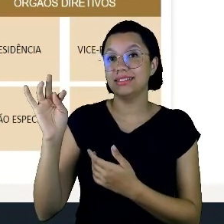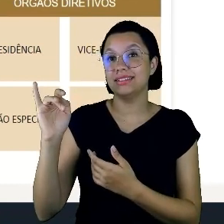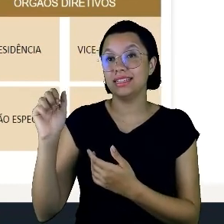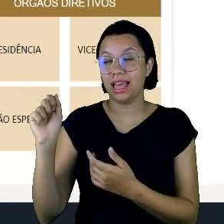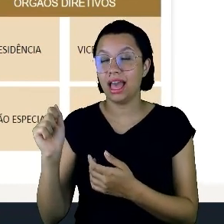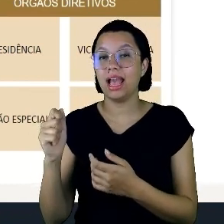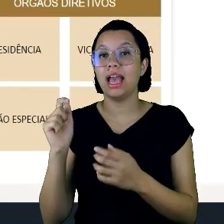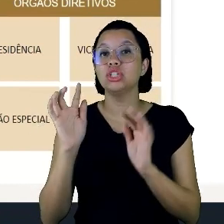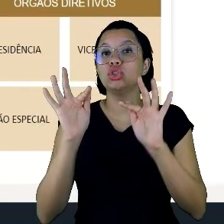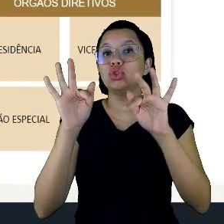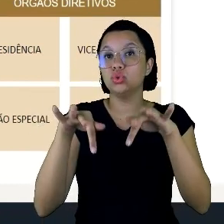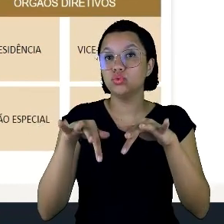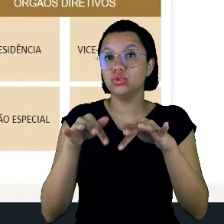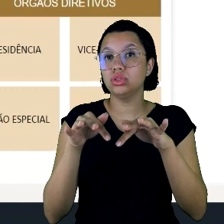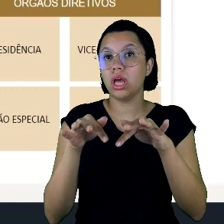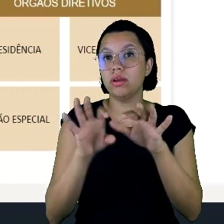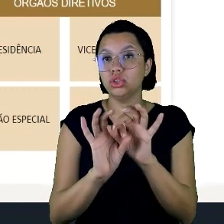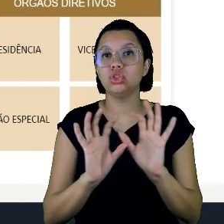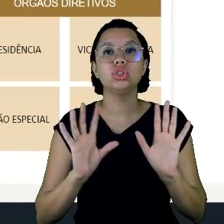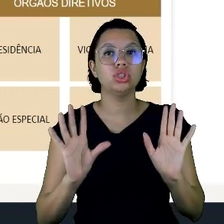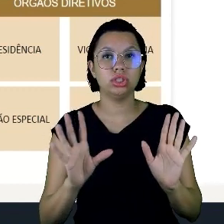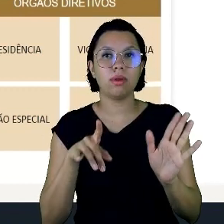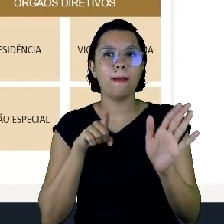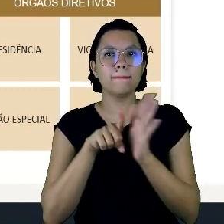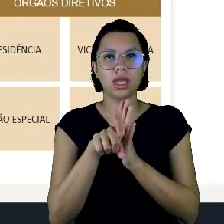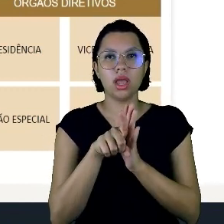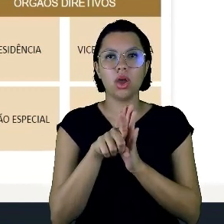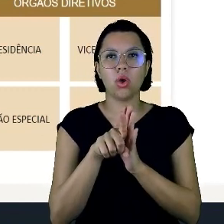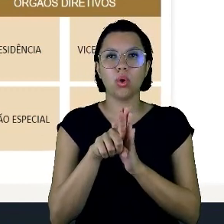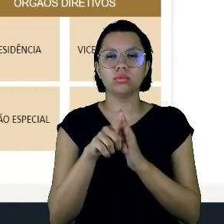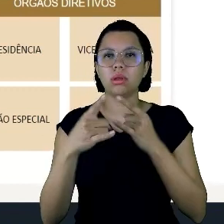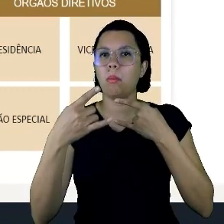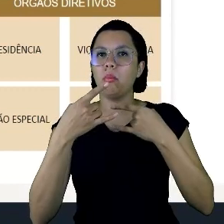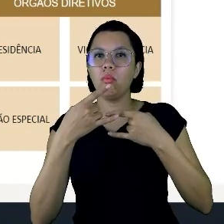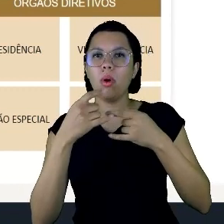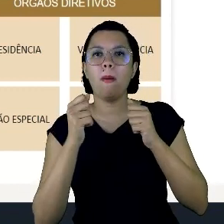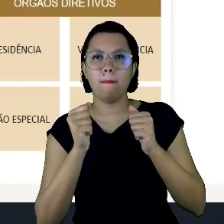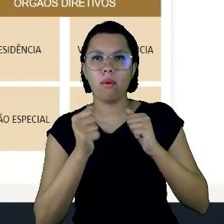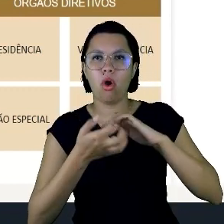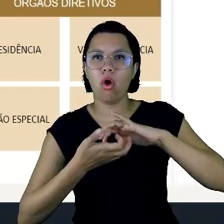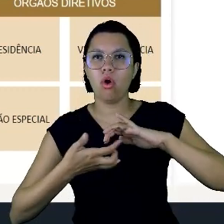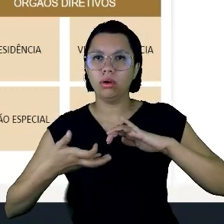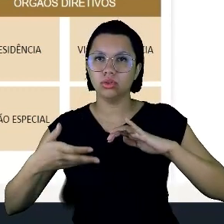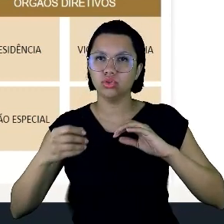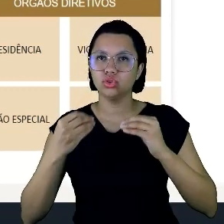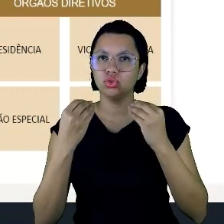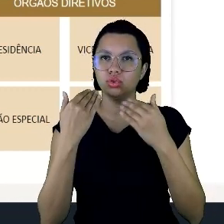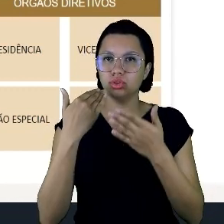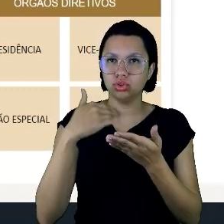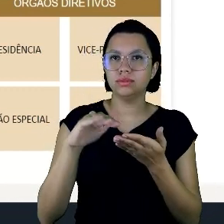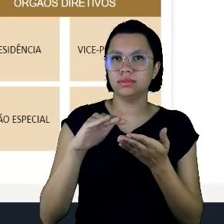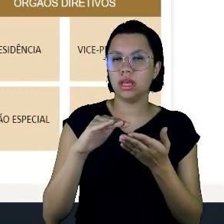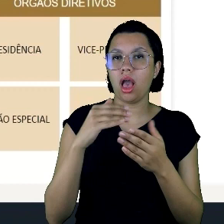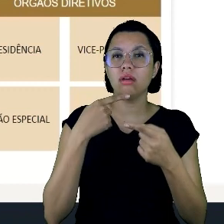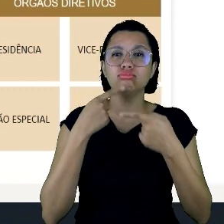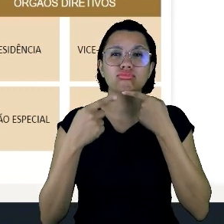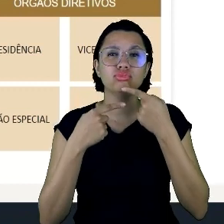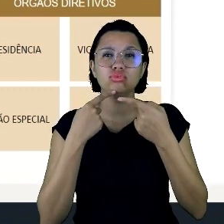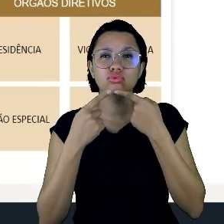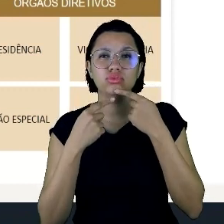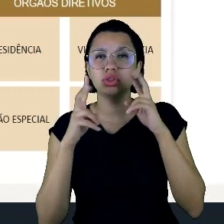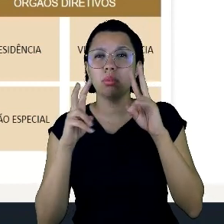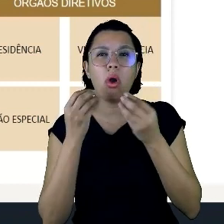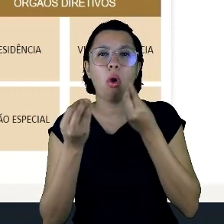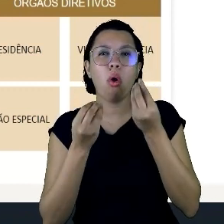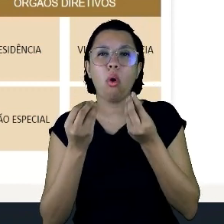no final, a gente pode abrir, assim, para vocês perguntarem, mesmo o pessoal que está no online pode mandar pelo chat, dúvidas sobre o painel, sobre